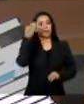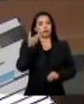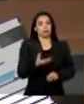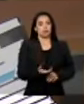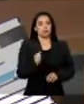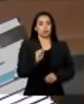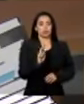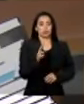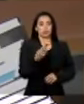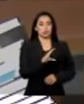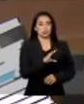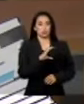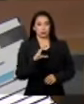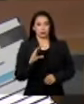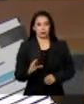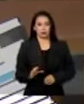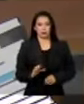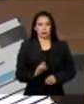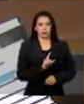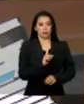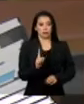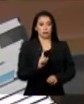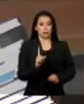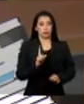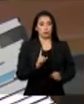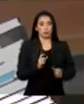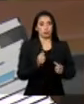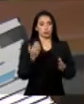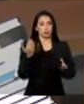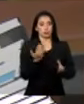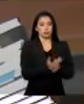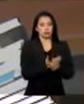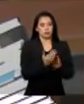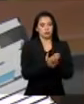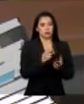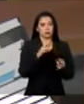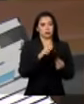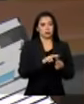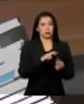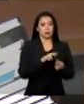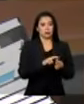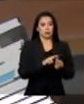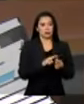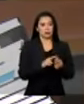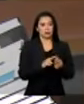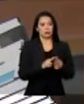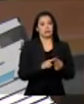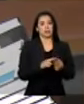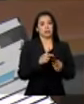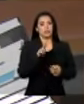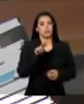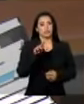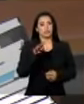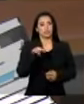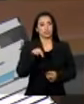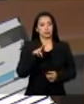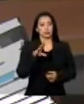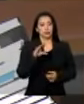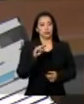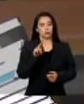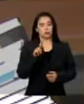habeas não possui efeito vinculante, nem firma a regra geral quanto ao tema, mas